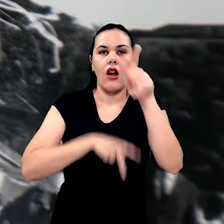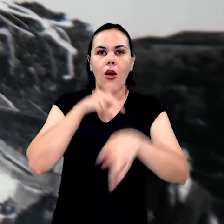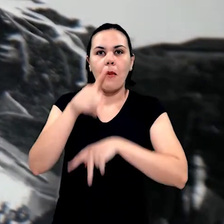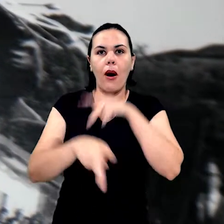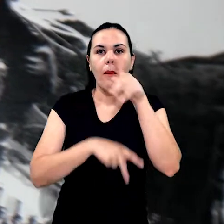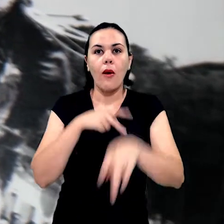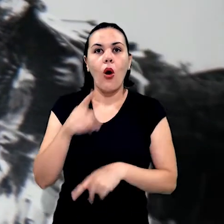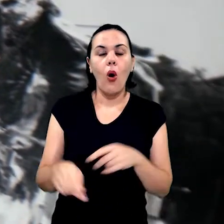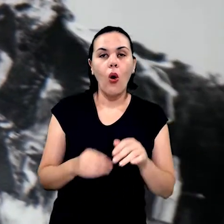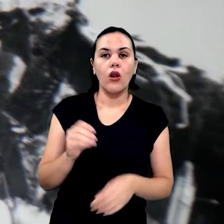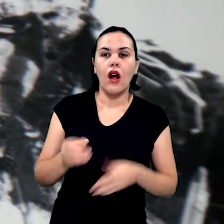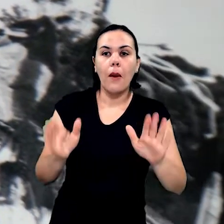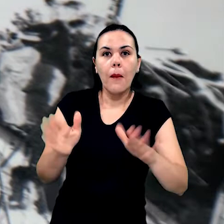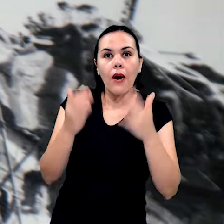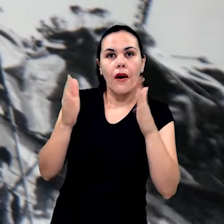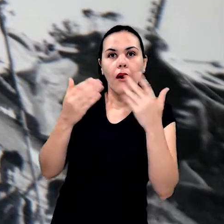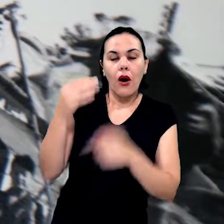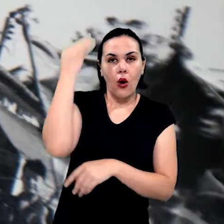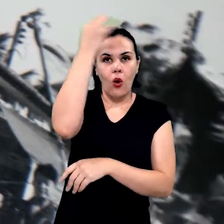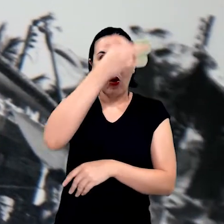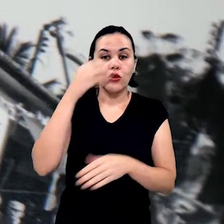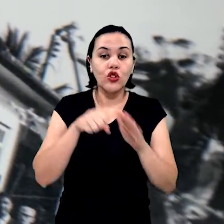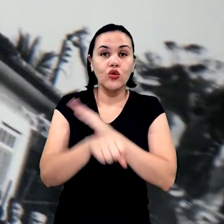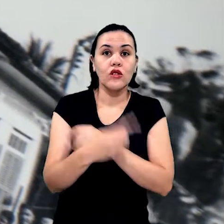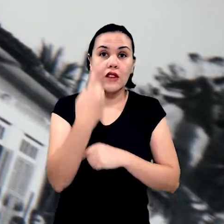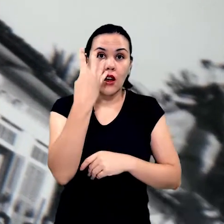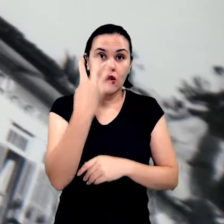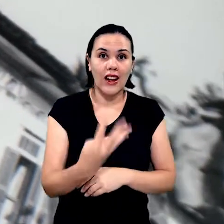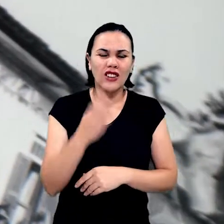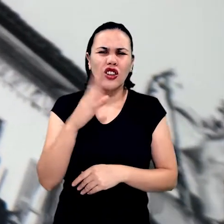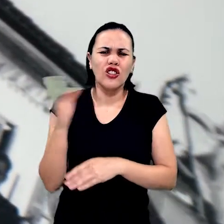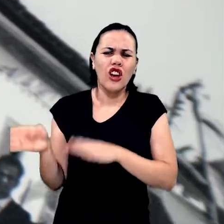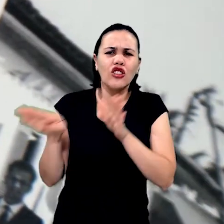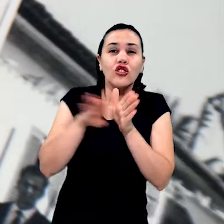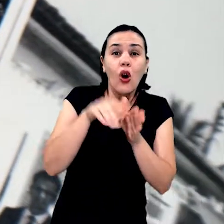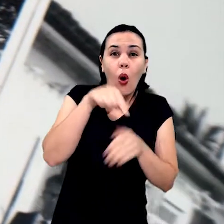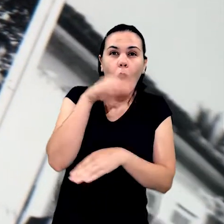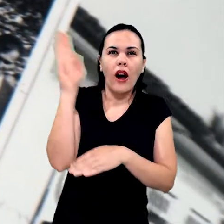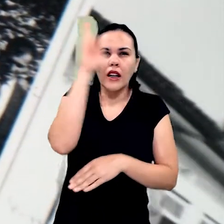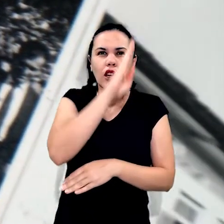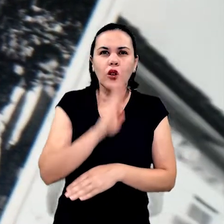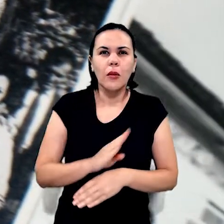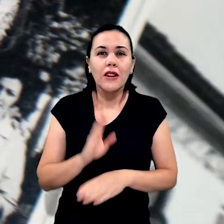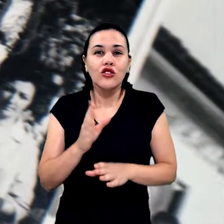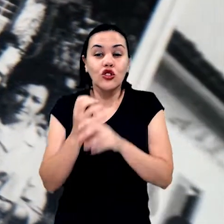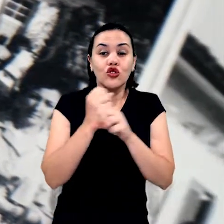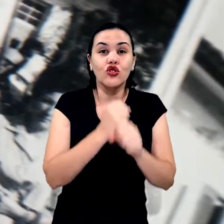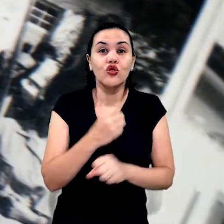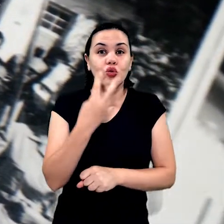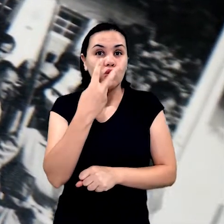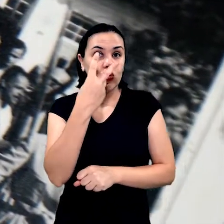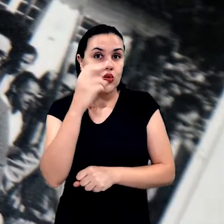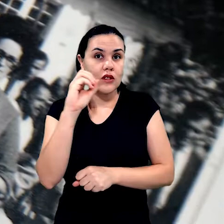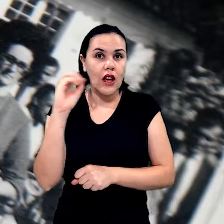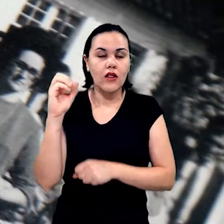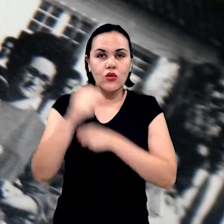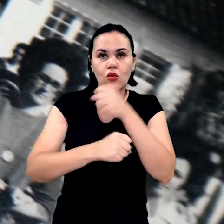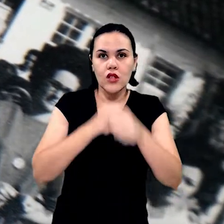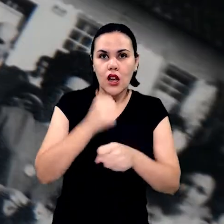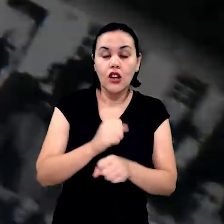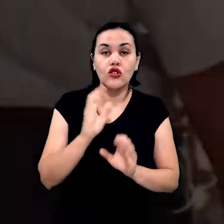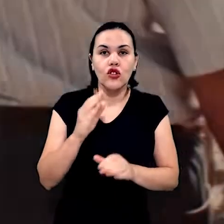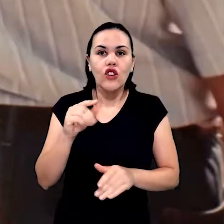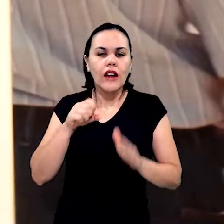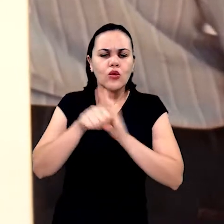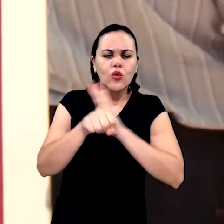Santo. A tradição surge em Portugal no século XIV, chegando ao Brasil já com mais de 200 anos de existência.